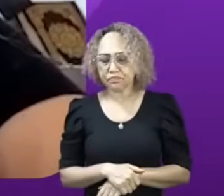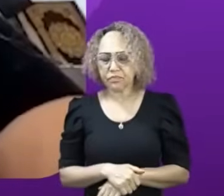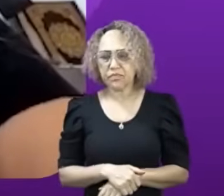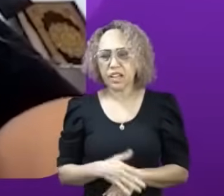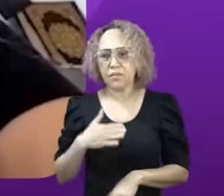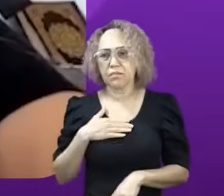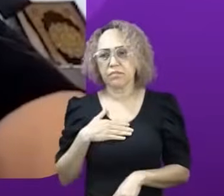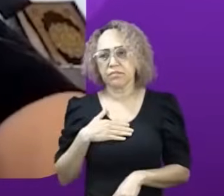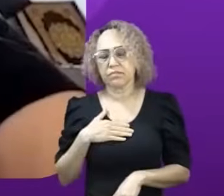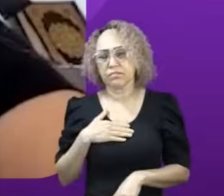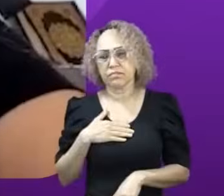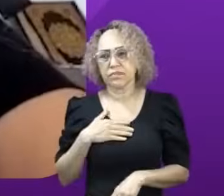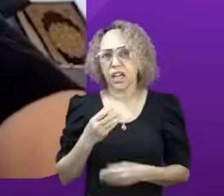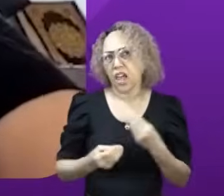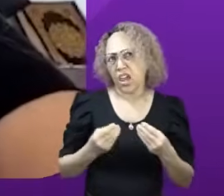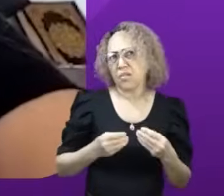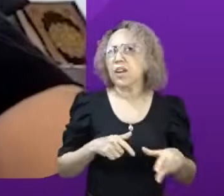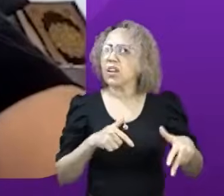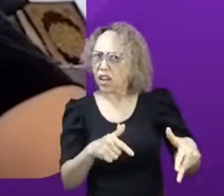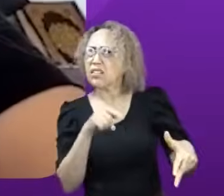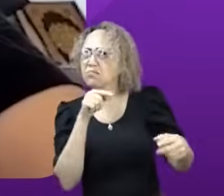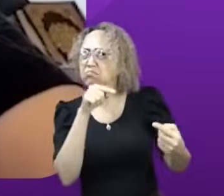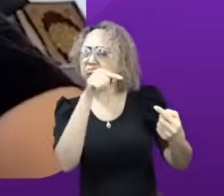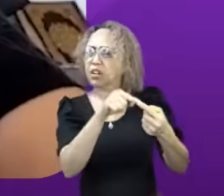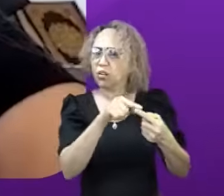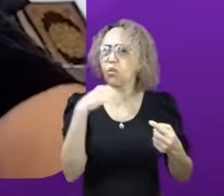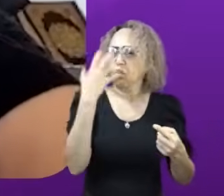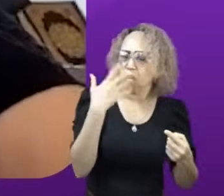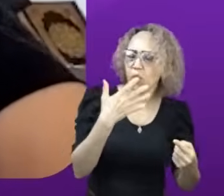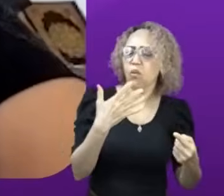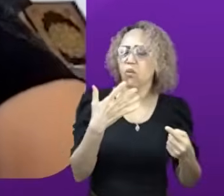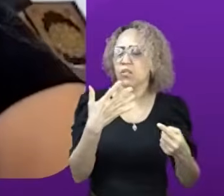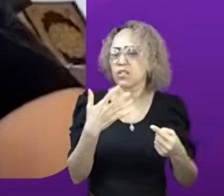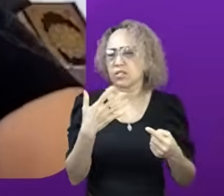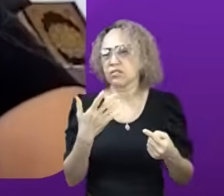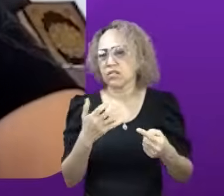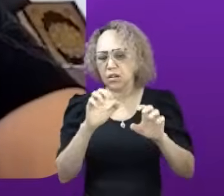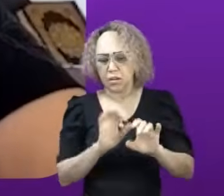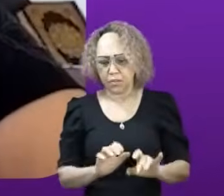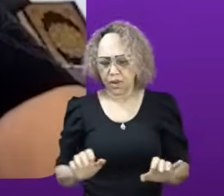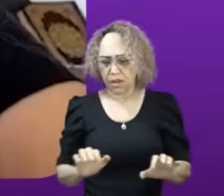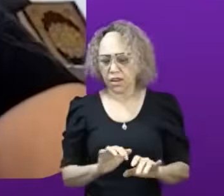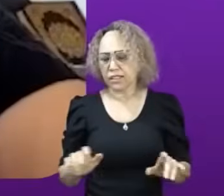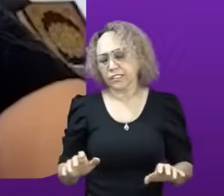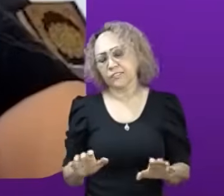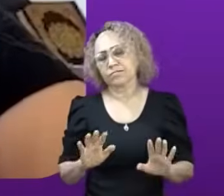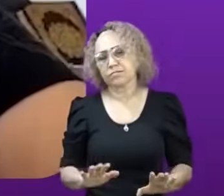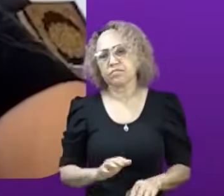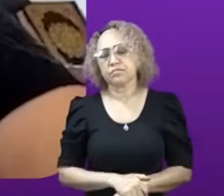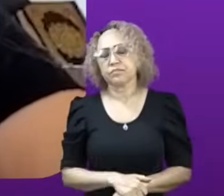militância... bom, eu sempre trabalhei com música, sempre cantei, sempre estudei piano, canto e tal. Mas foi assim, a